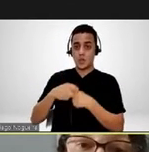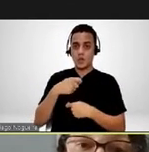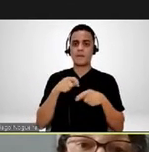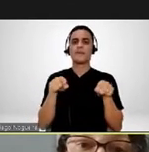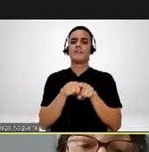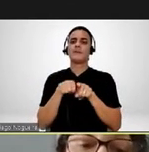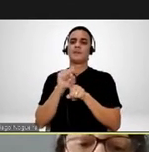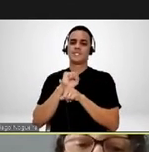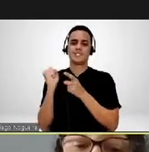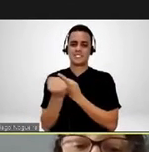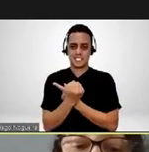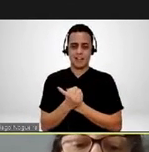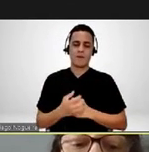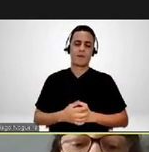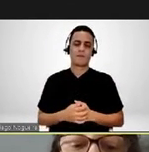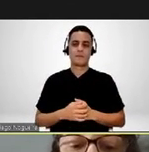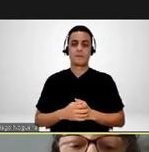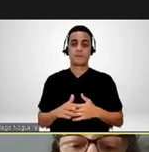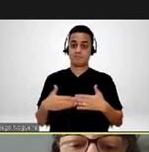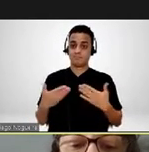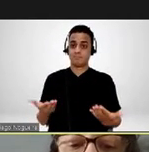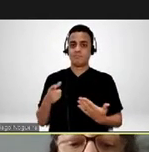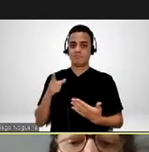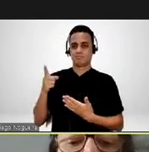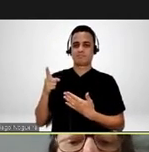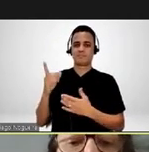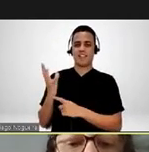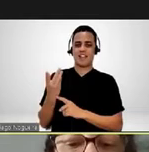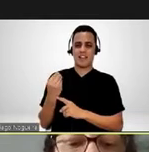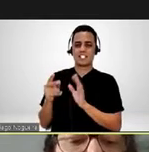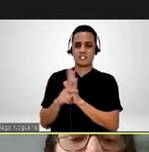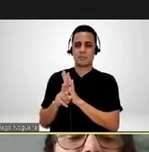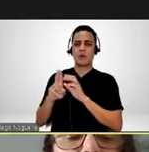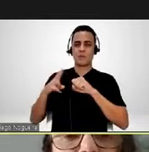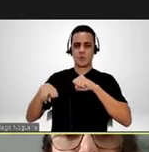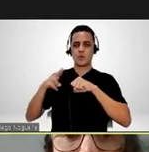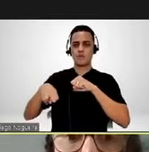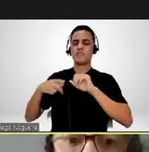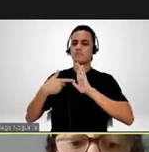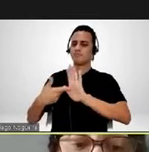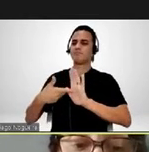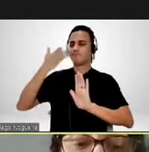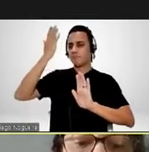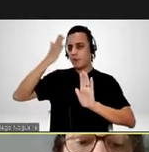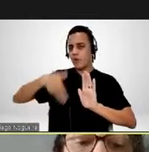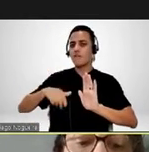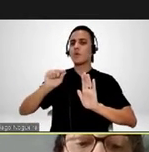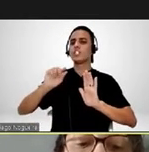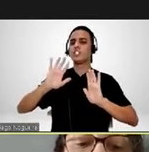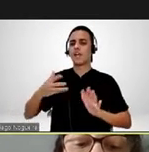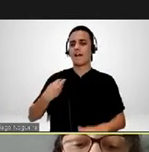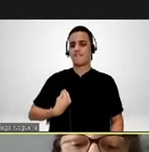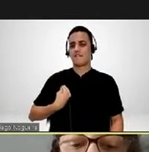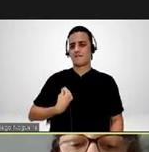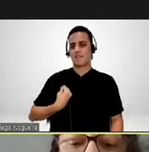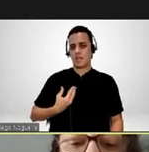social. Assim, o acervo de arte da UFES torna-se testemunho do vivido, permitindo,